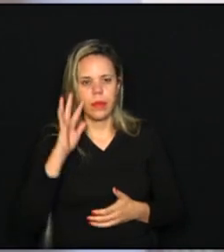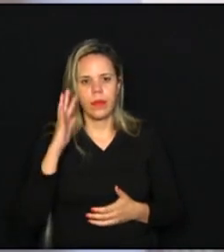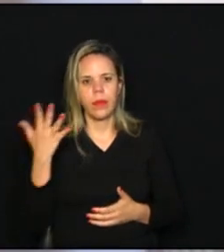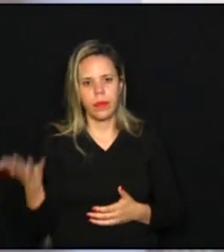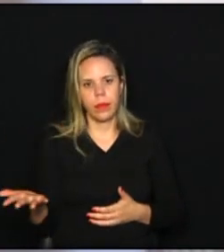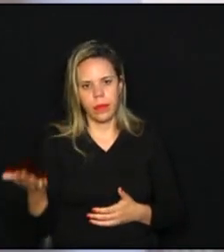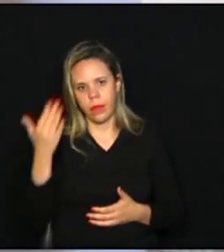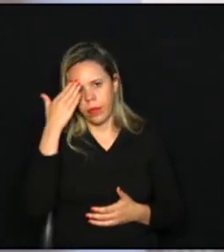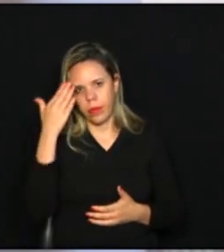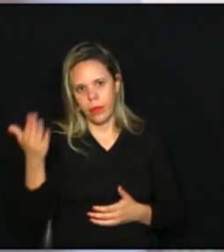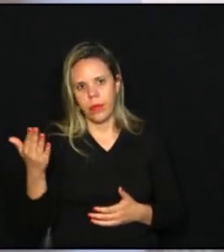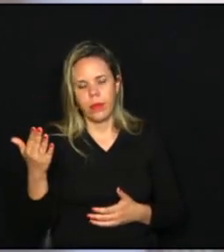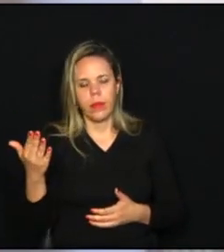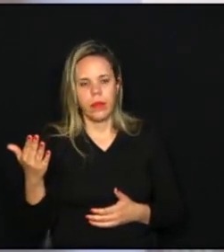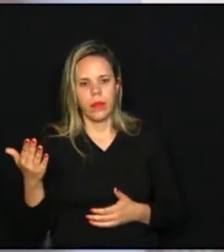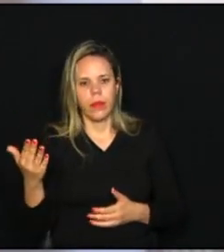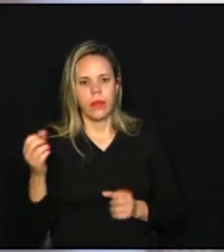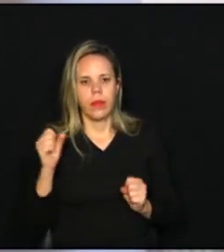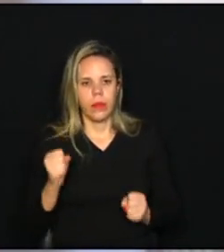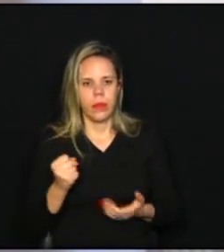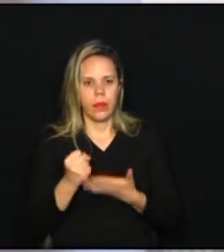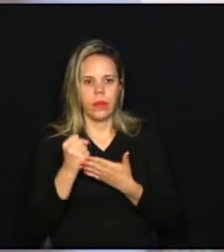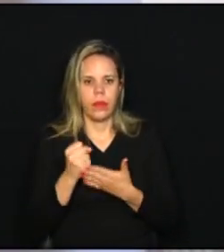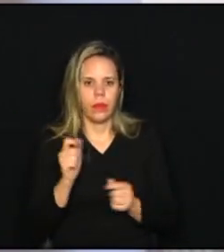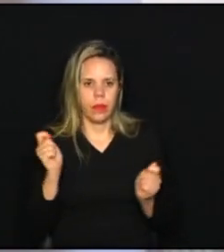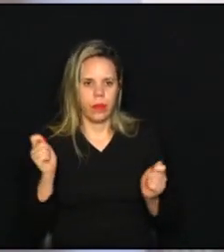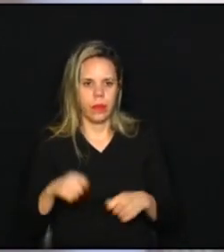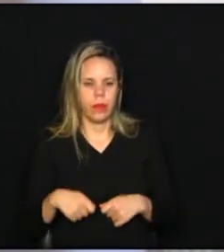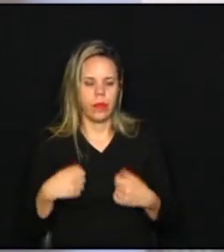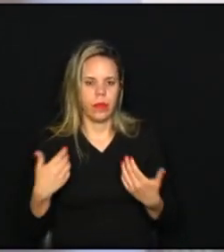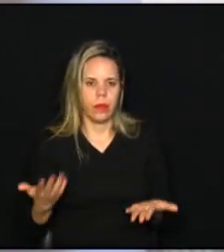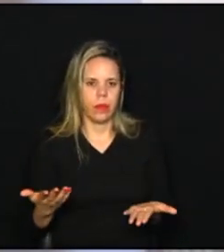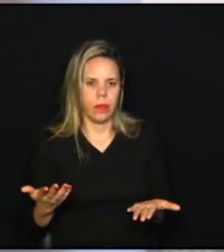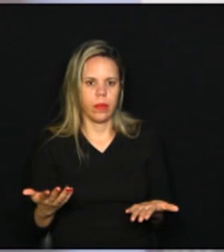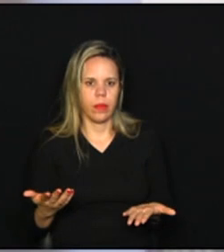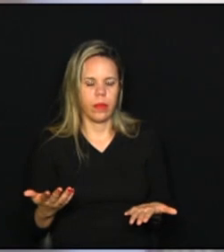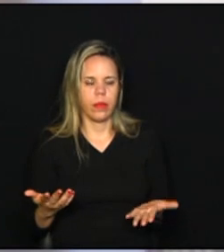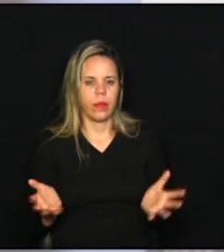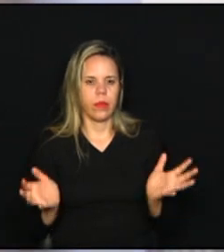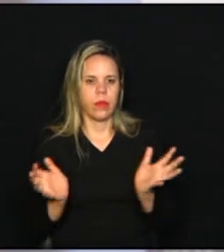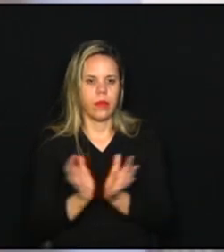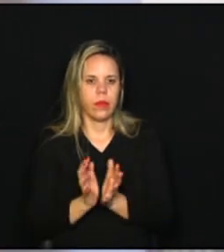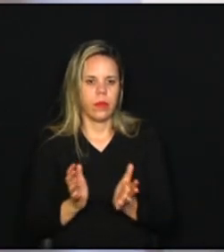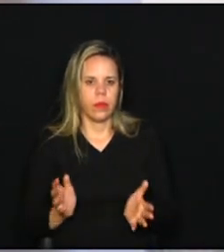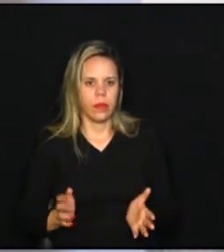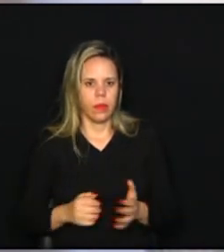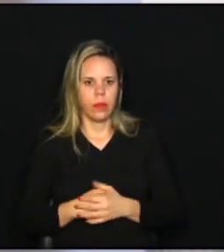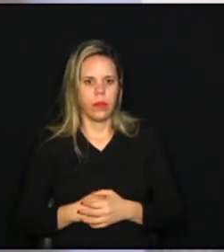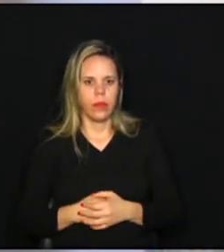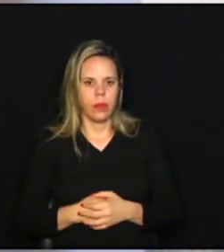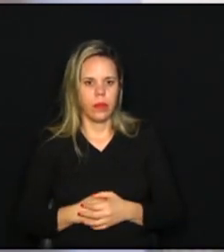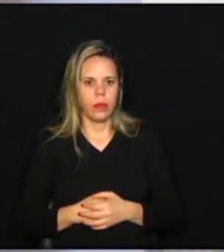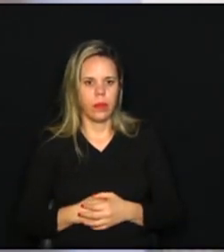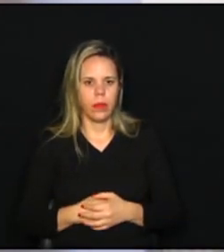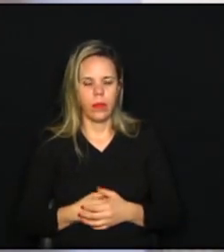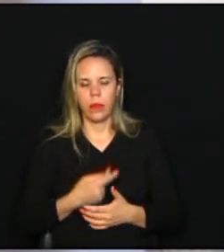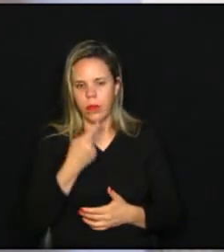isso, eu agradeço muitíssimo, podemos colaborar no que for possível, né, de parte da Força Tarefa, e renovo, né,